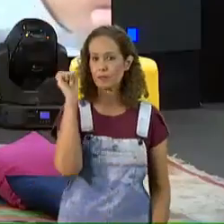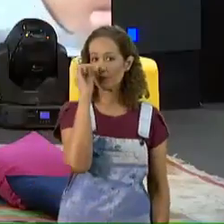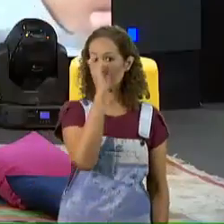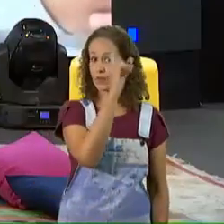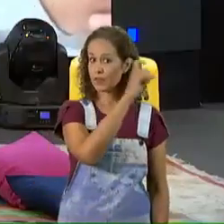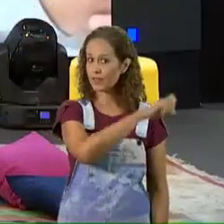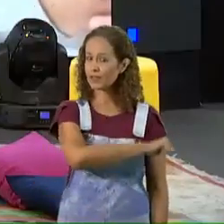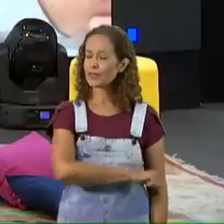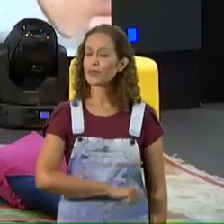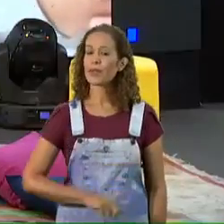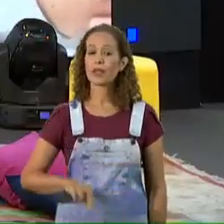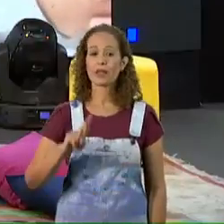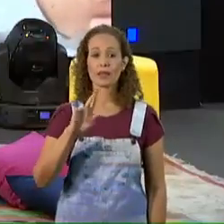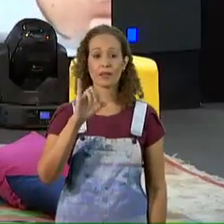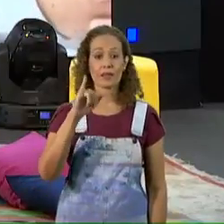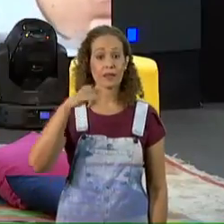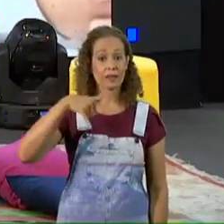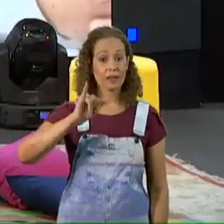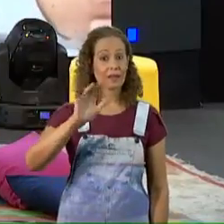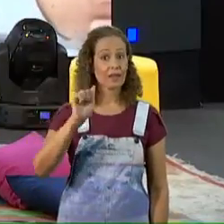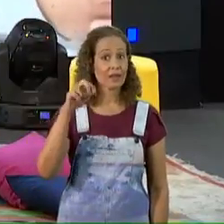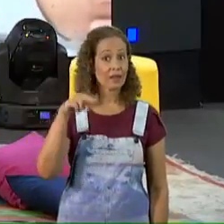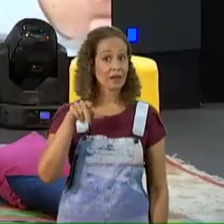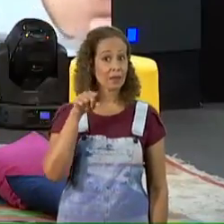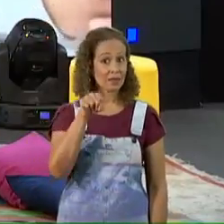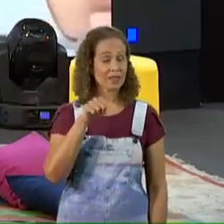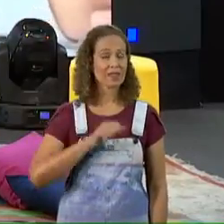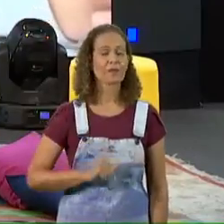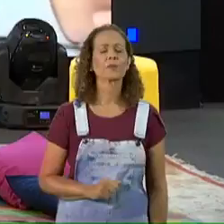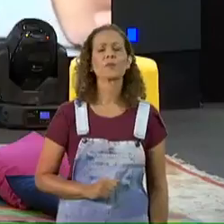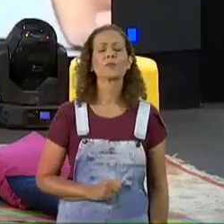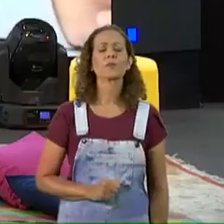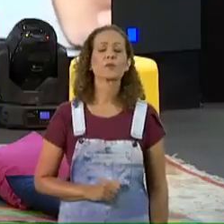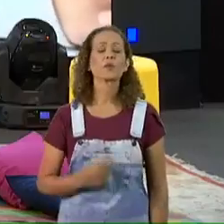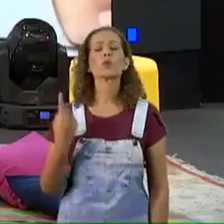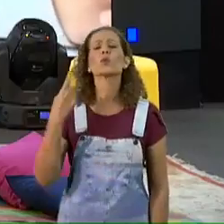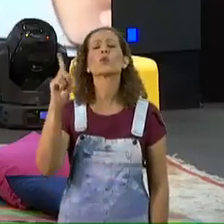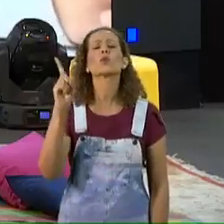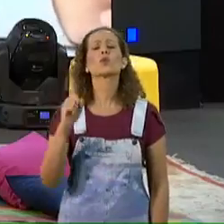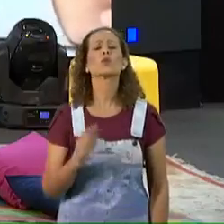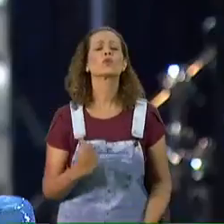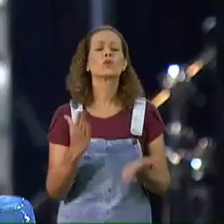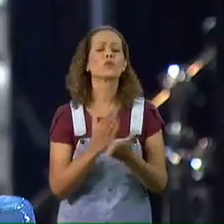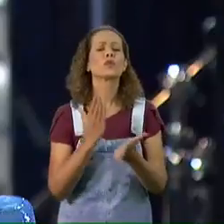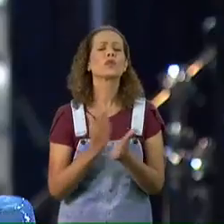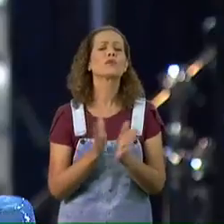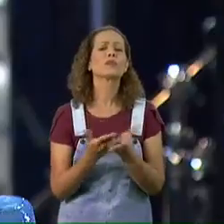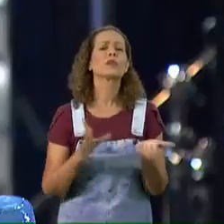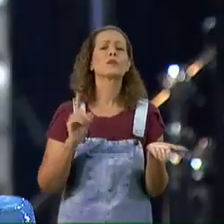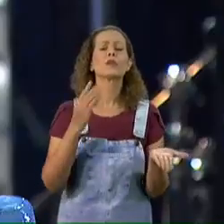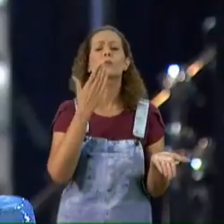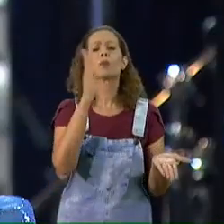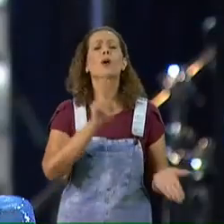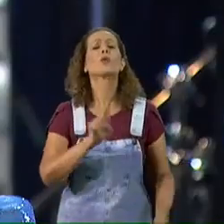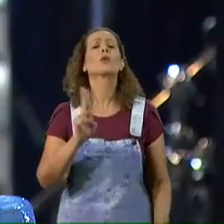Ô, Rian, essa é para você. Qual é o último livro da Bíblia?